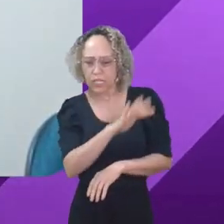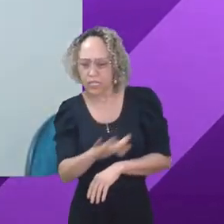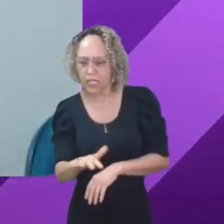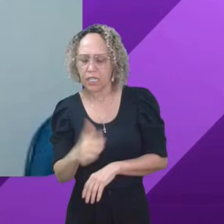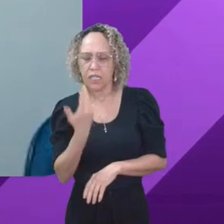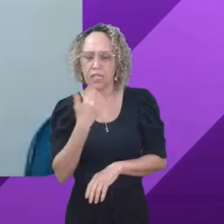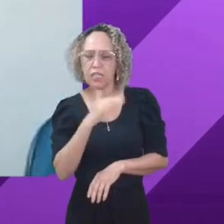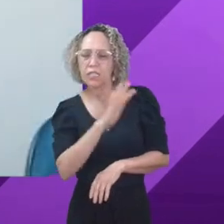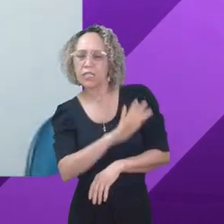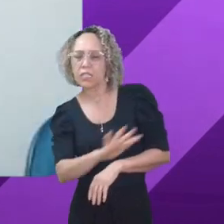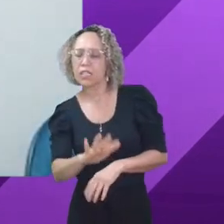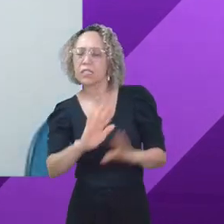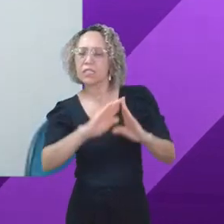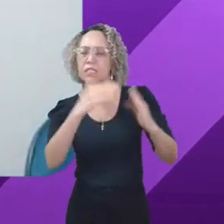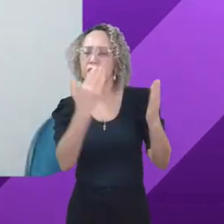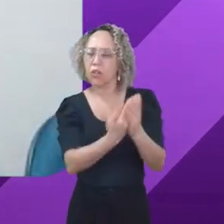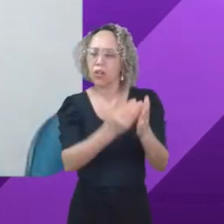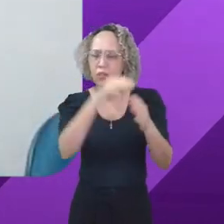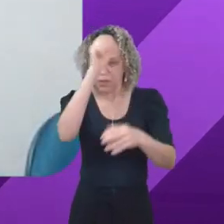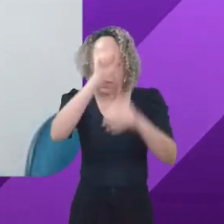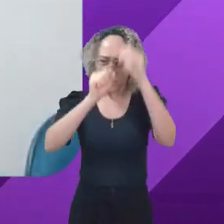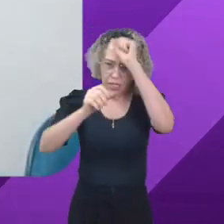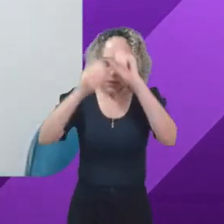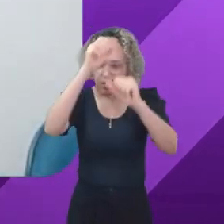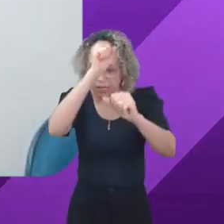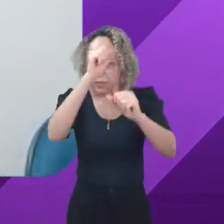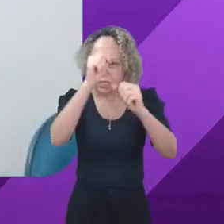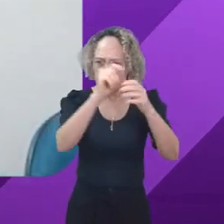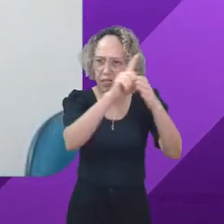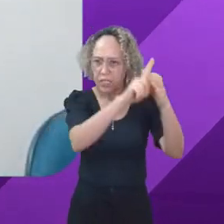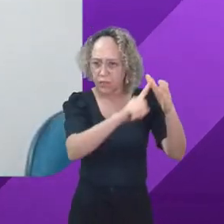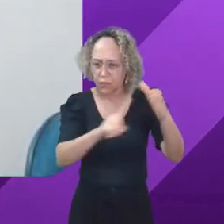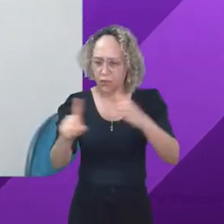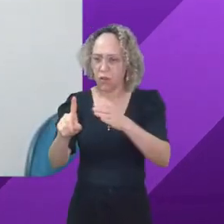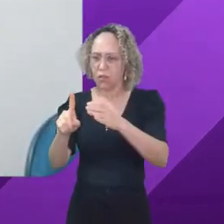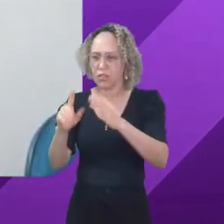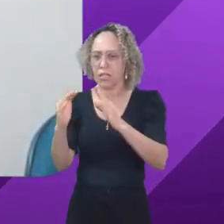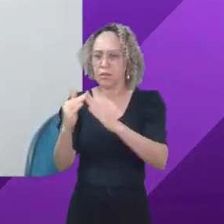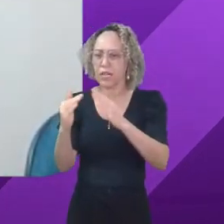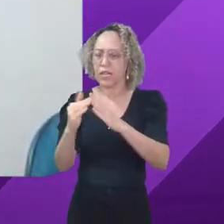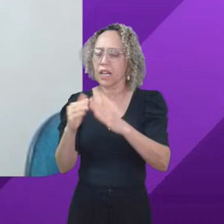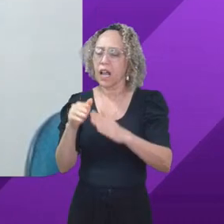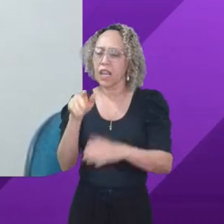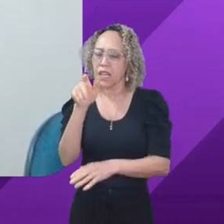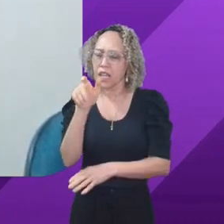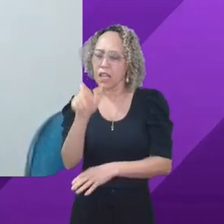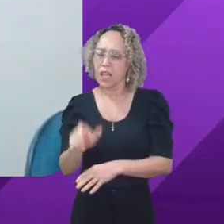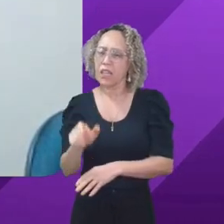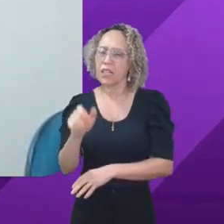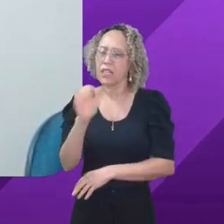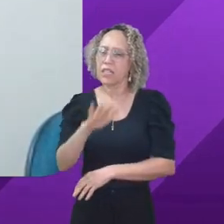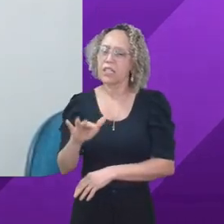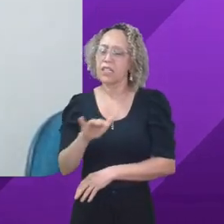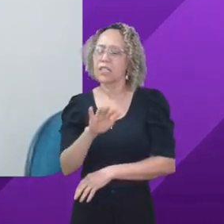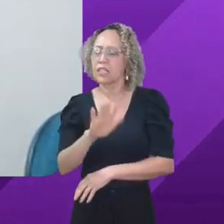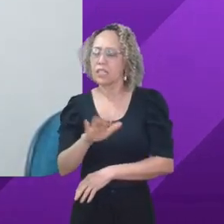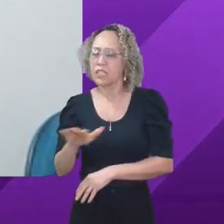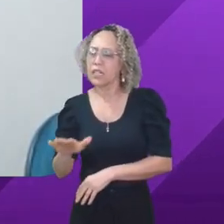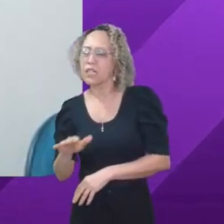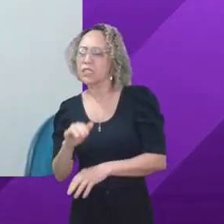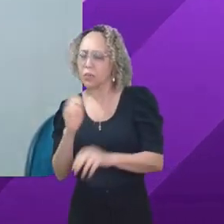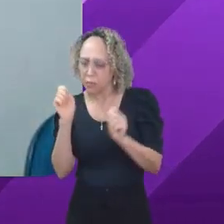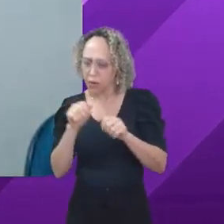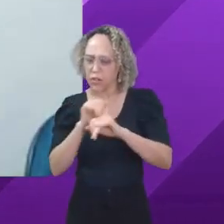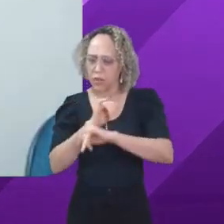ela vai chegar em casa e ela vai conseguir falar para os seus pais, né, falar para os seus que talvez tenham menos estudo,